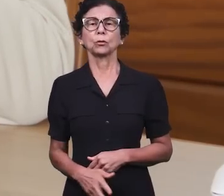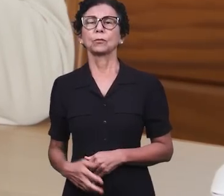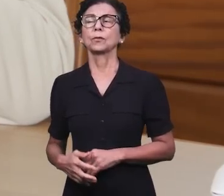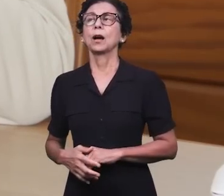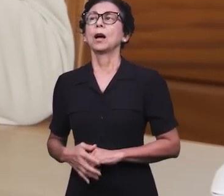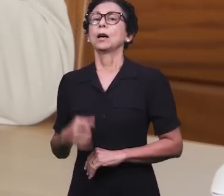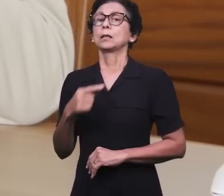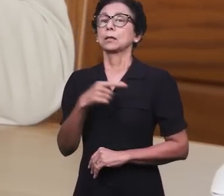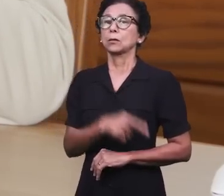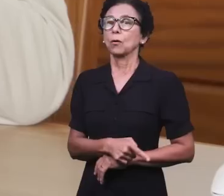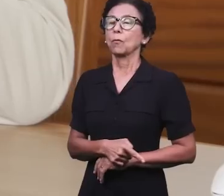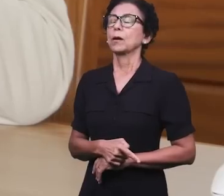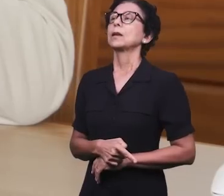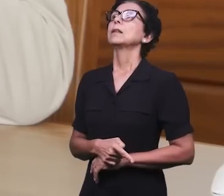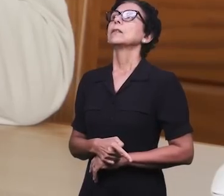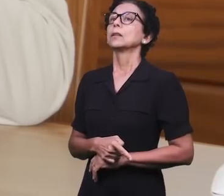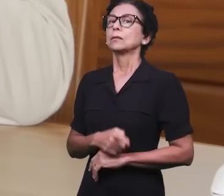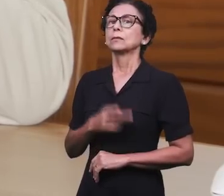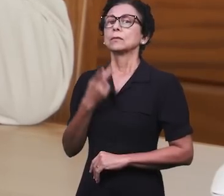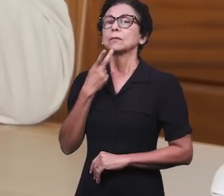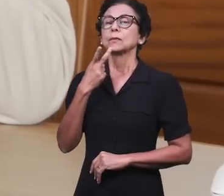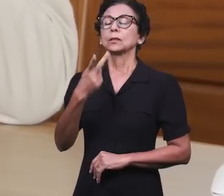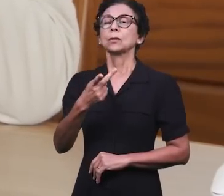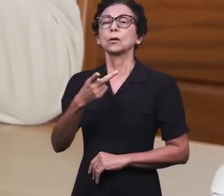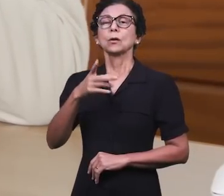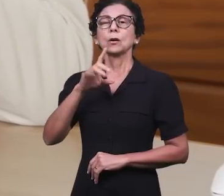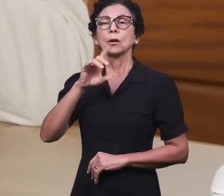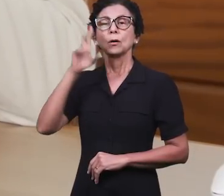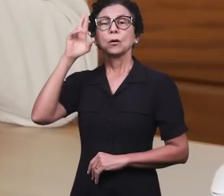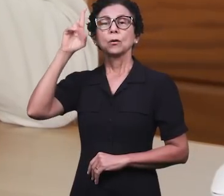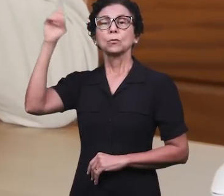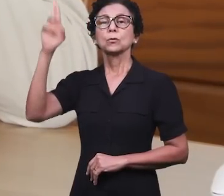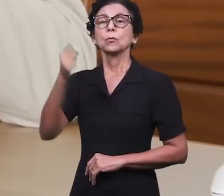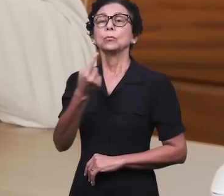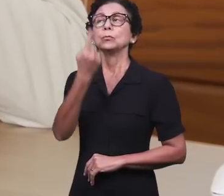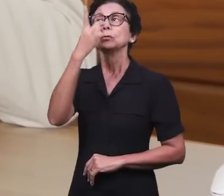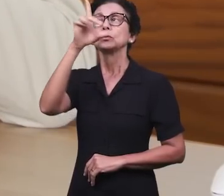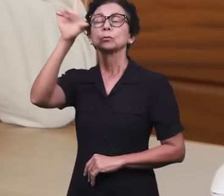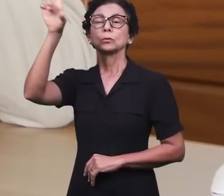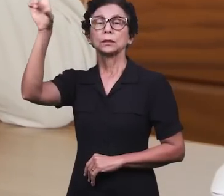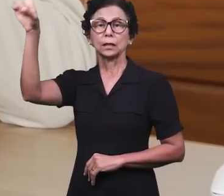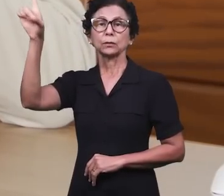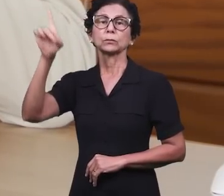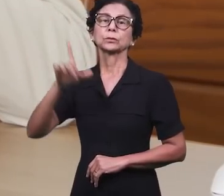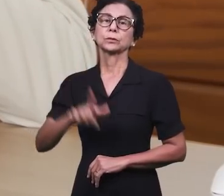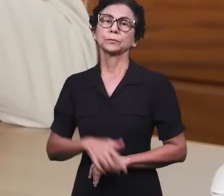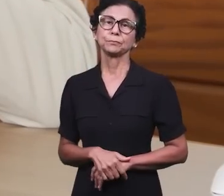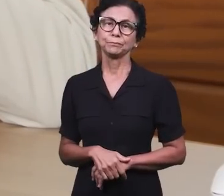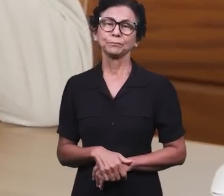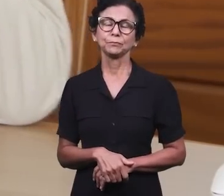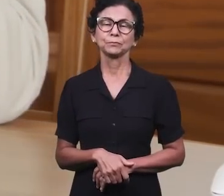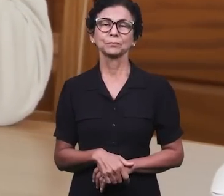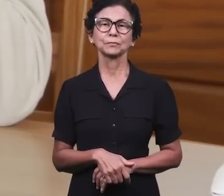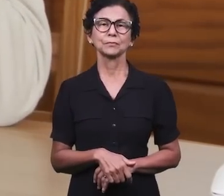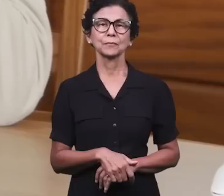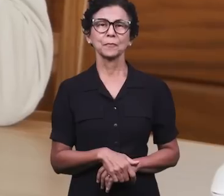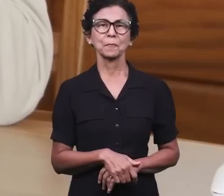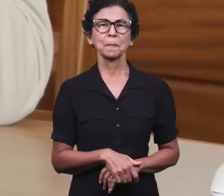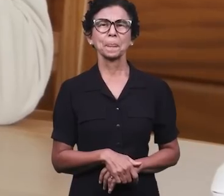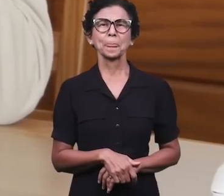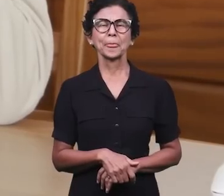que o Senhor é Deus. E Manassés restaurou tudo que ele estava fazendo contra Deus, né? Veja